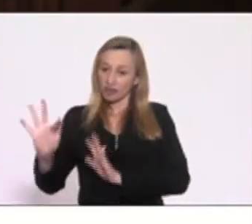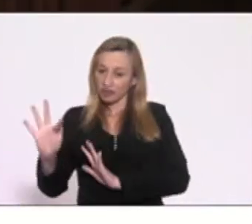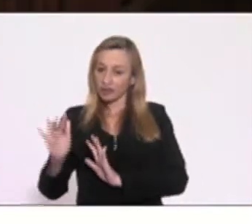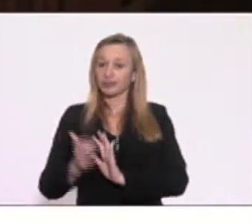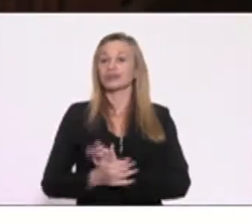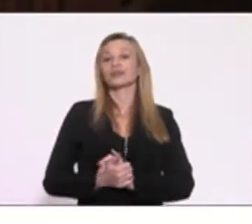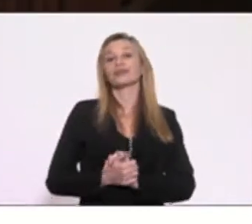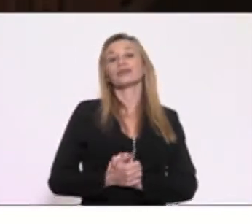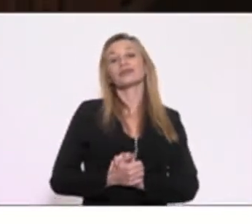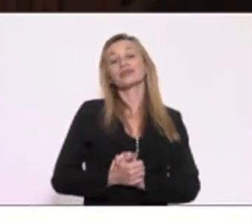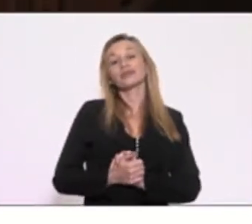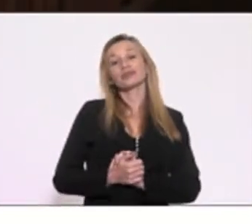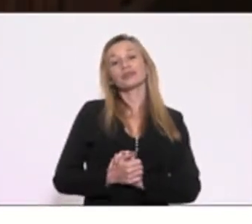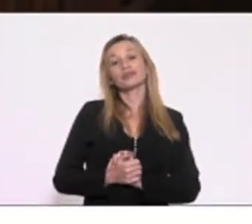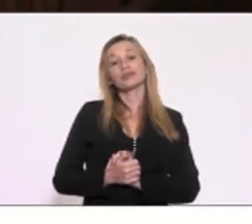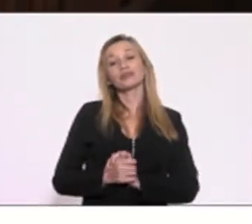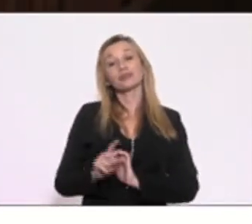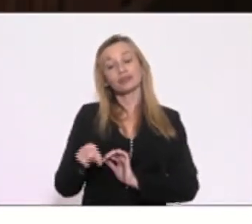seguida,